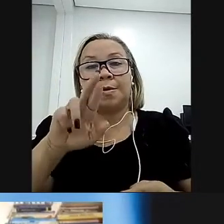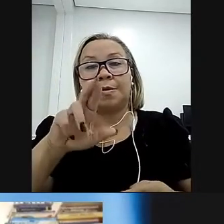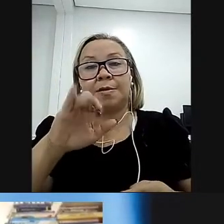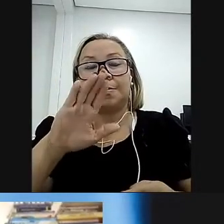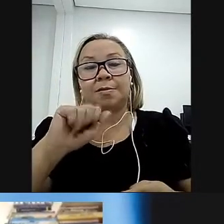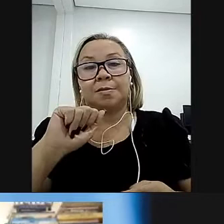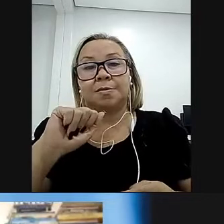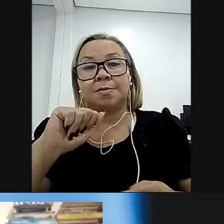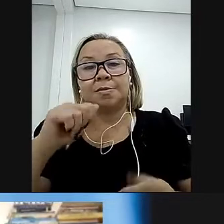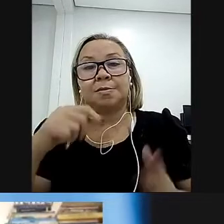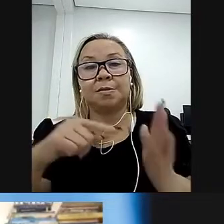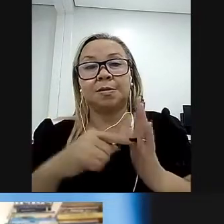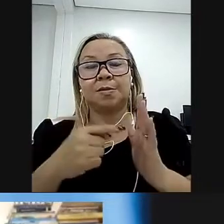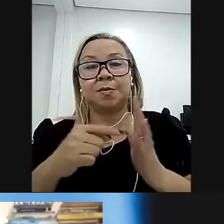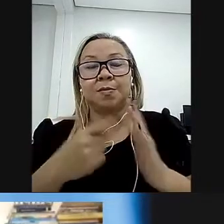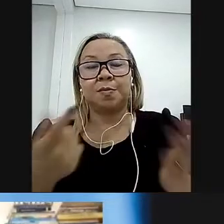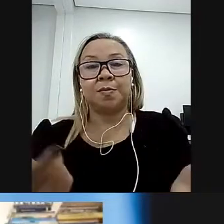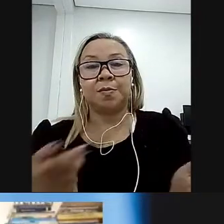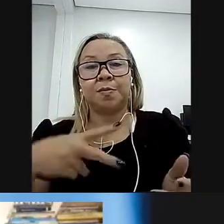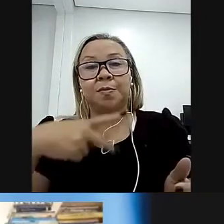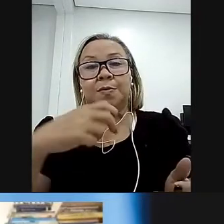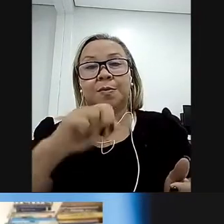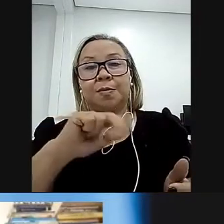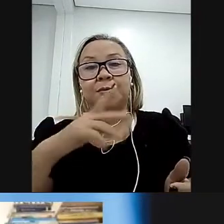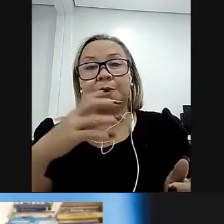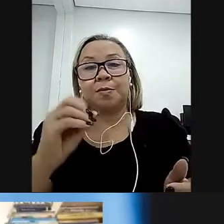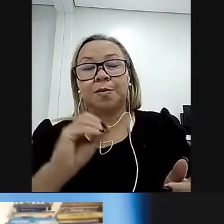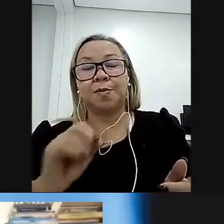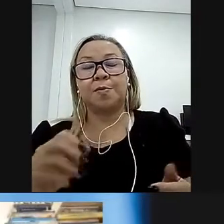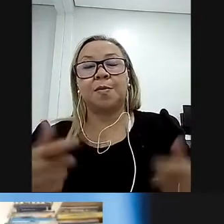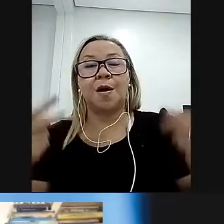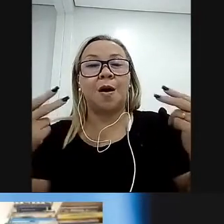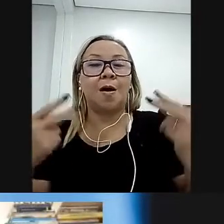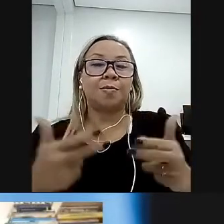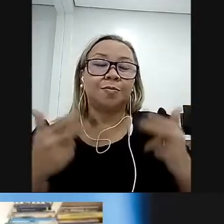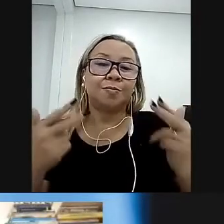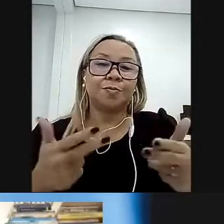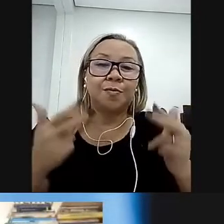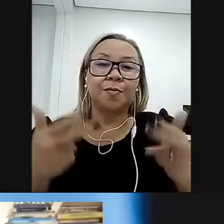O Paulo Brusque é um divertimento. Além dele ter